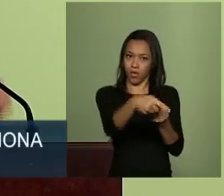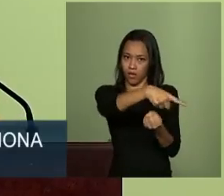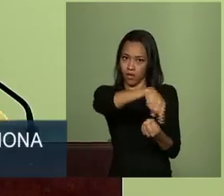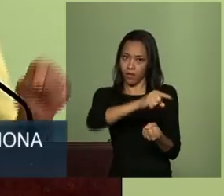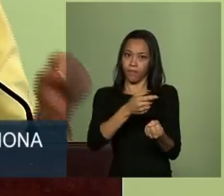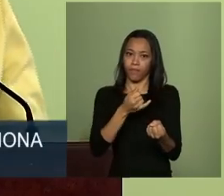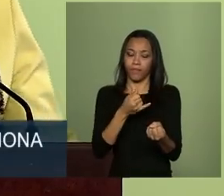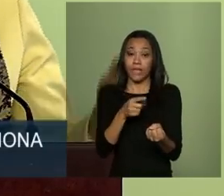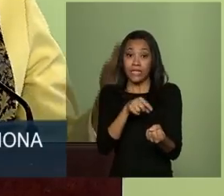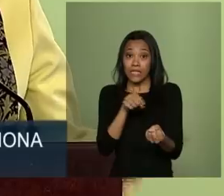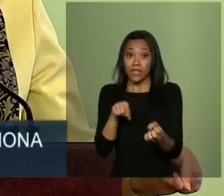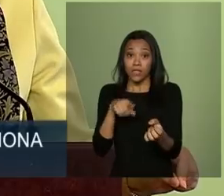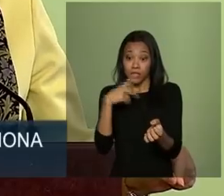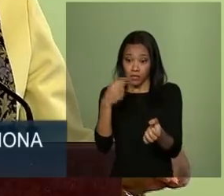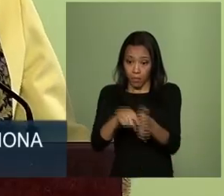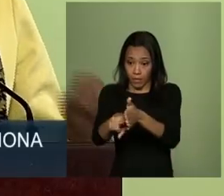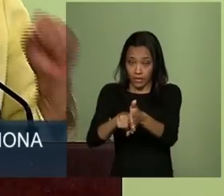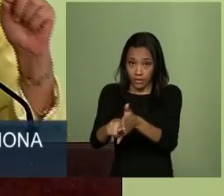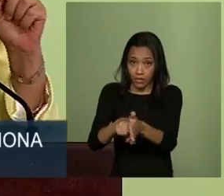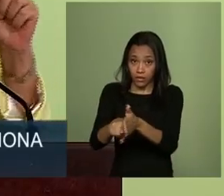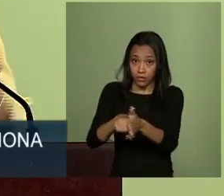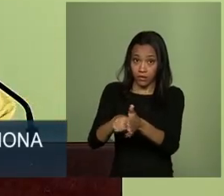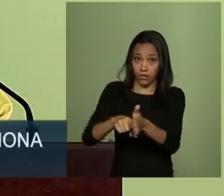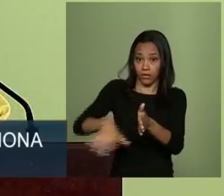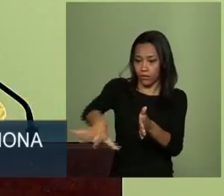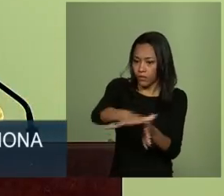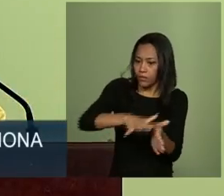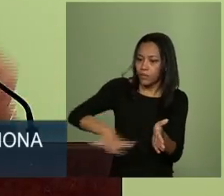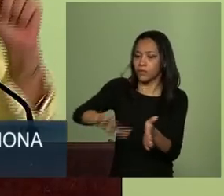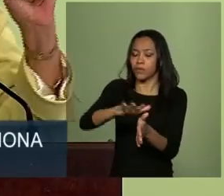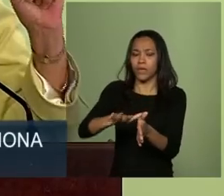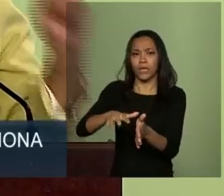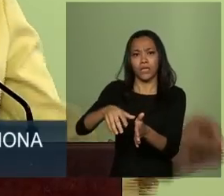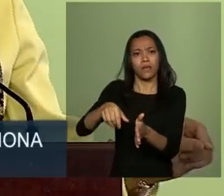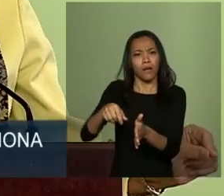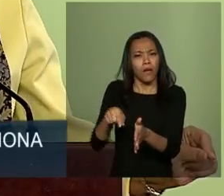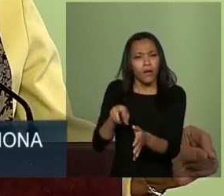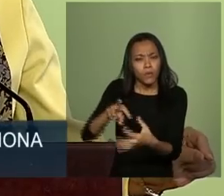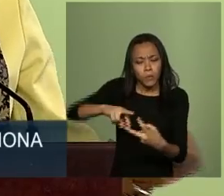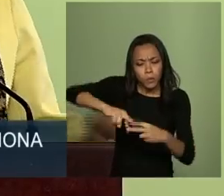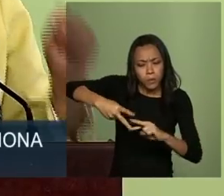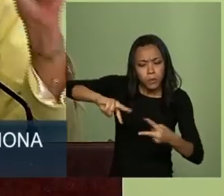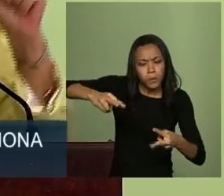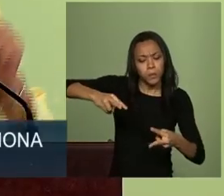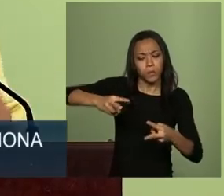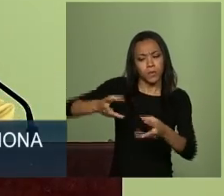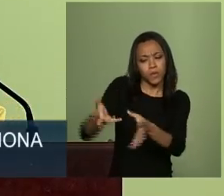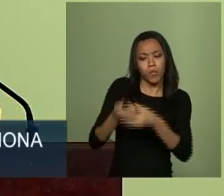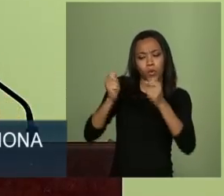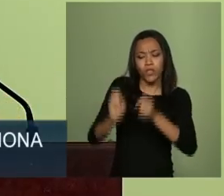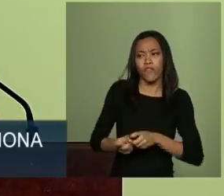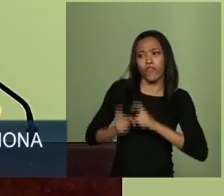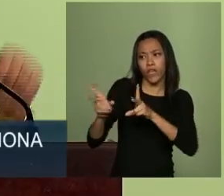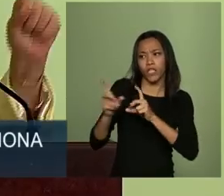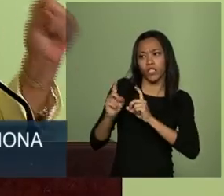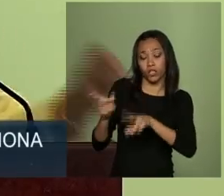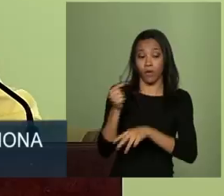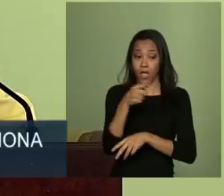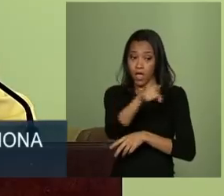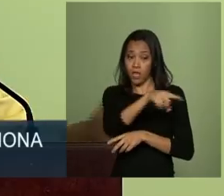enquanto aquilo estiver sendo, gerando valor, sendo comercializado, eles